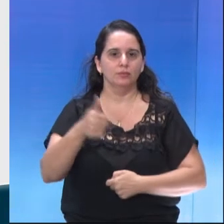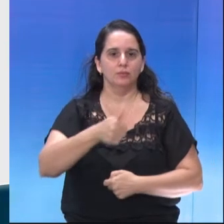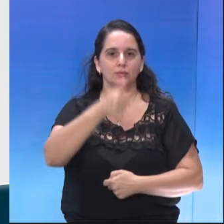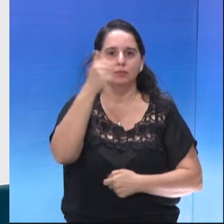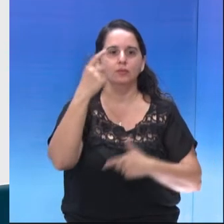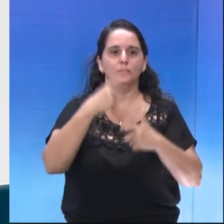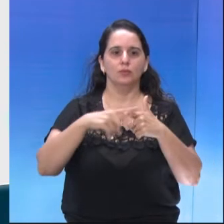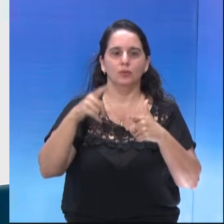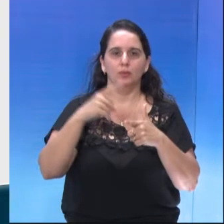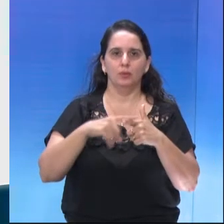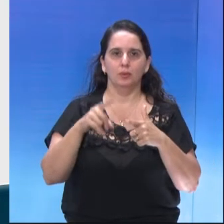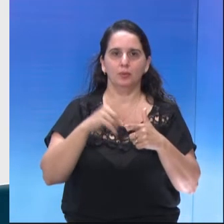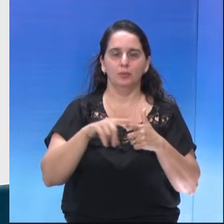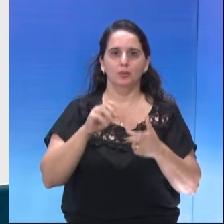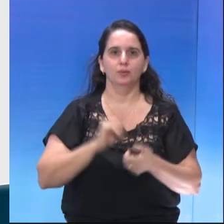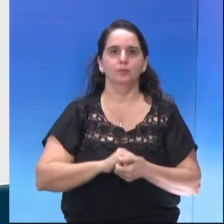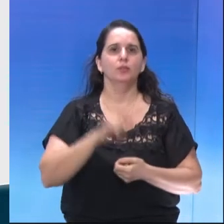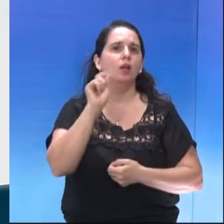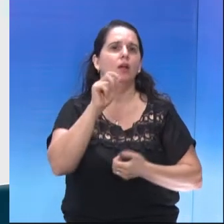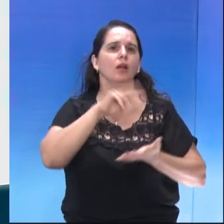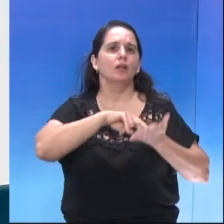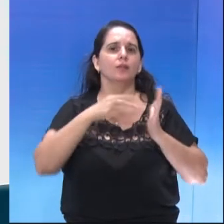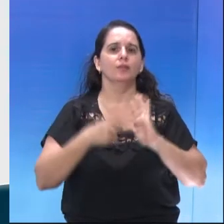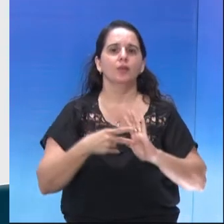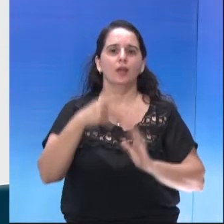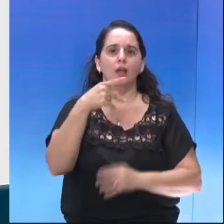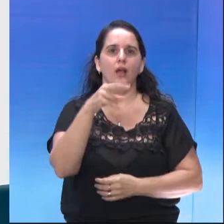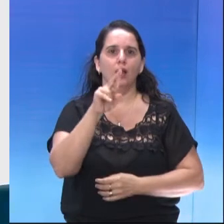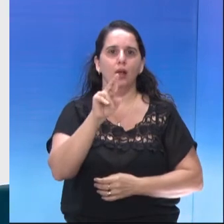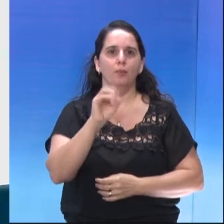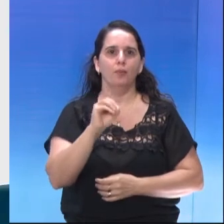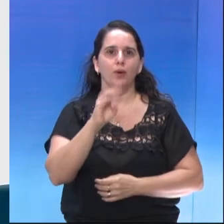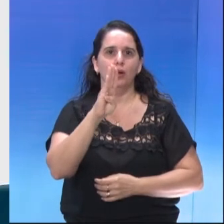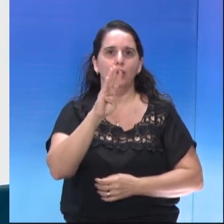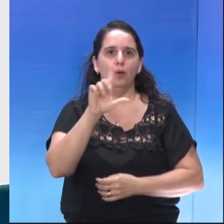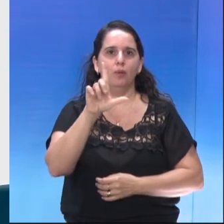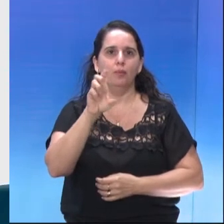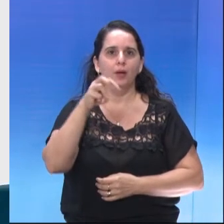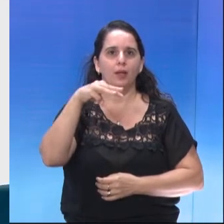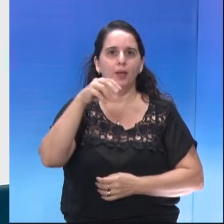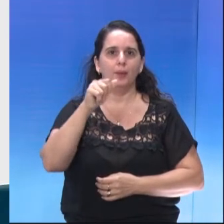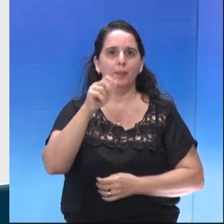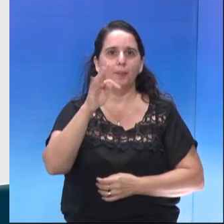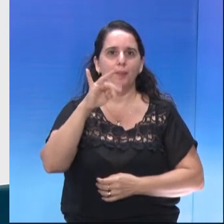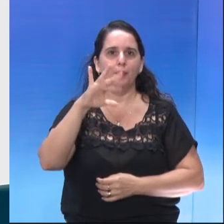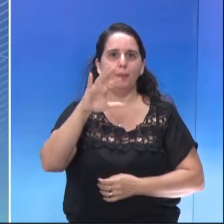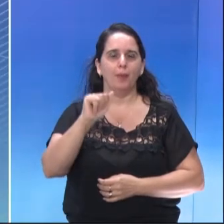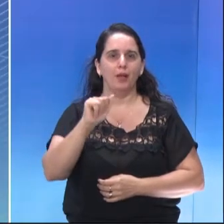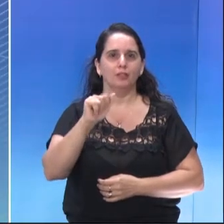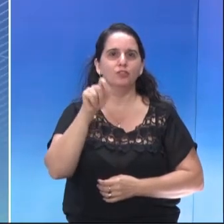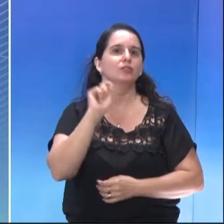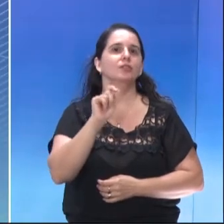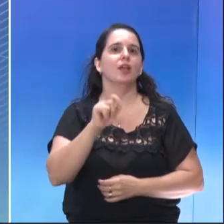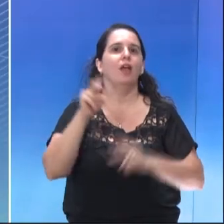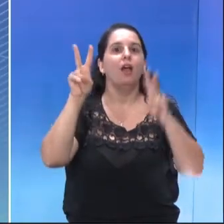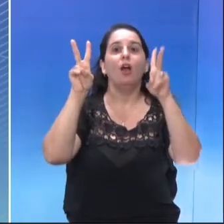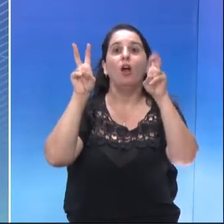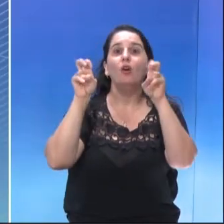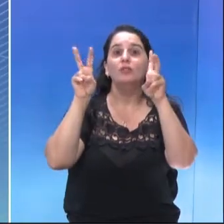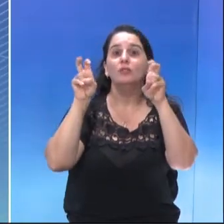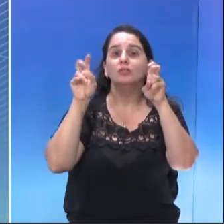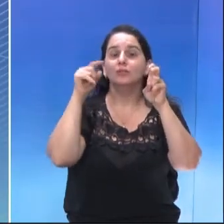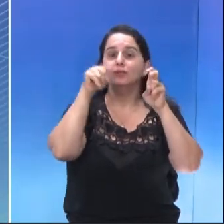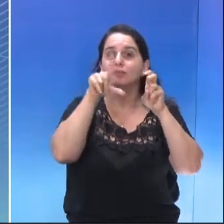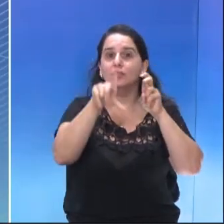da problemática levantada. O que é essa problemática aí, pessoal? Essa problemática aí é o tema, Zé. Então, se o tema que for